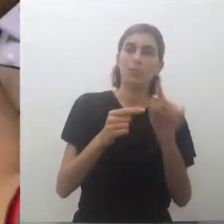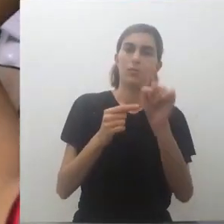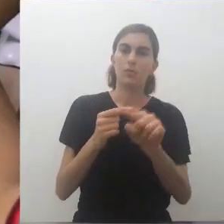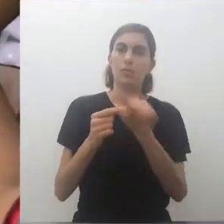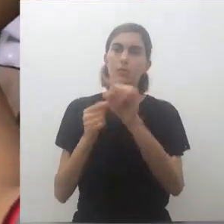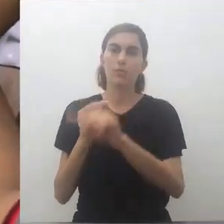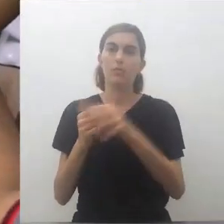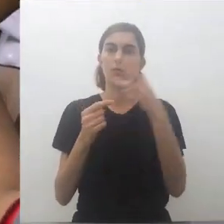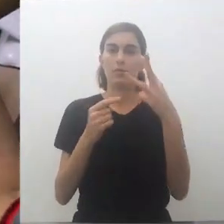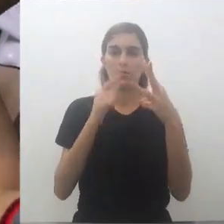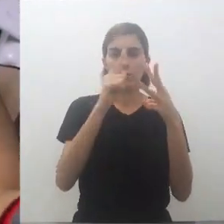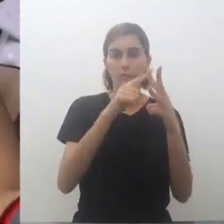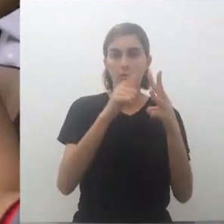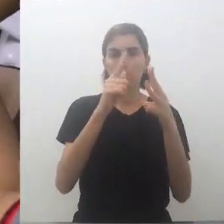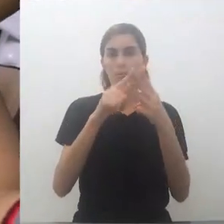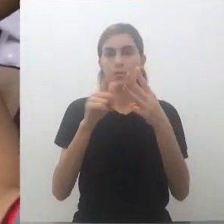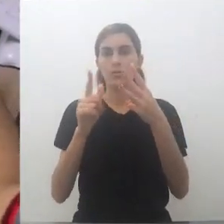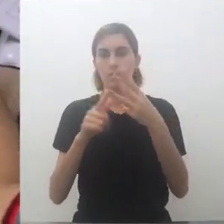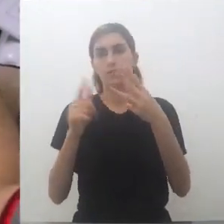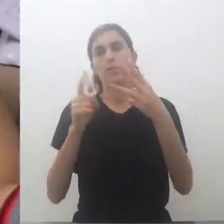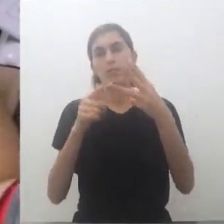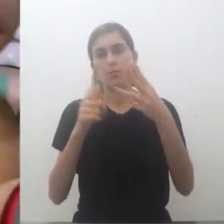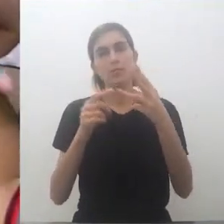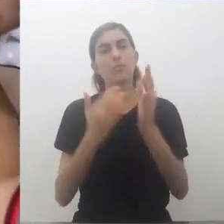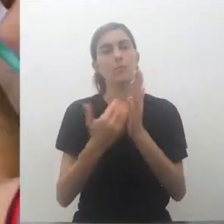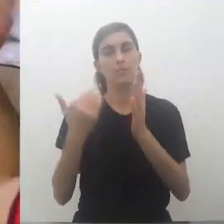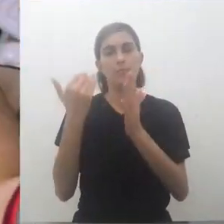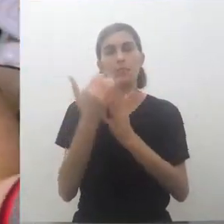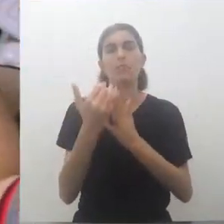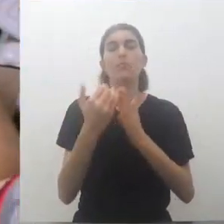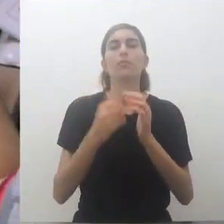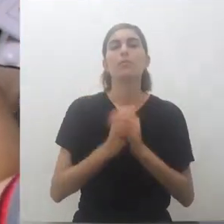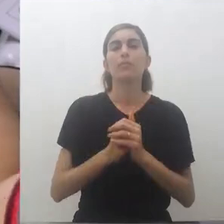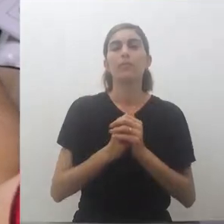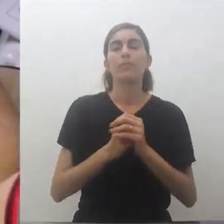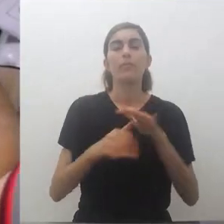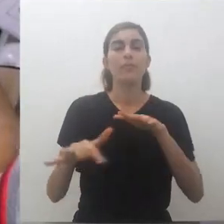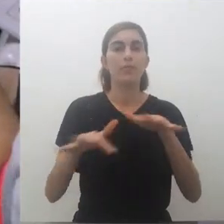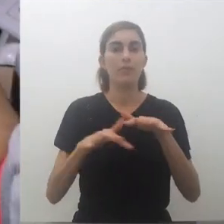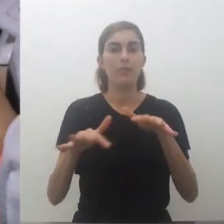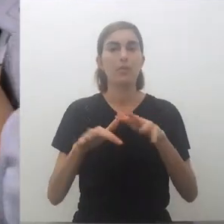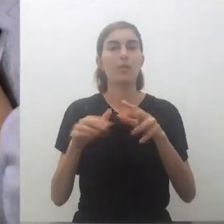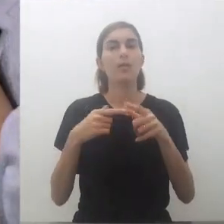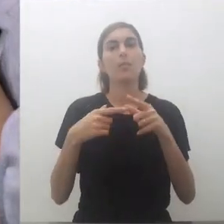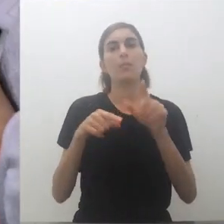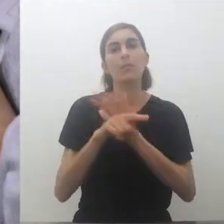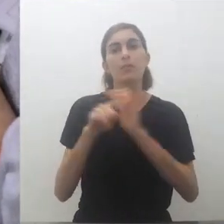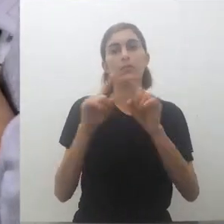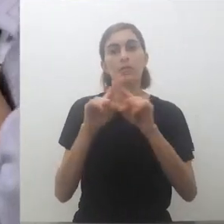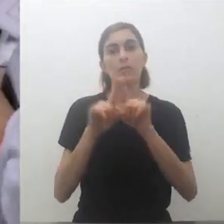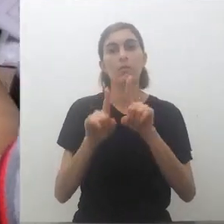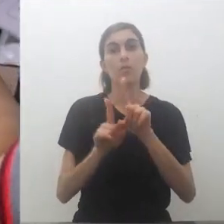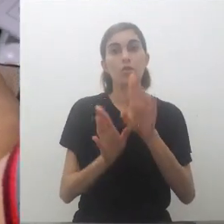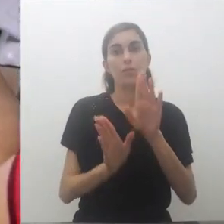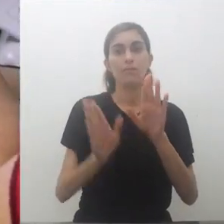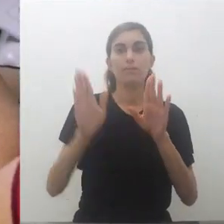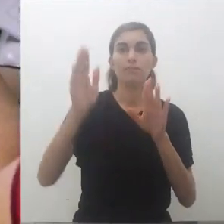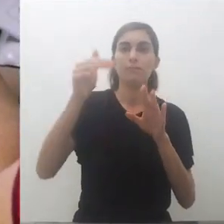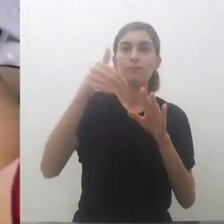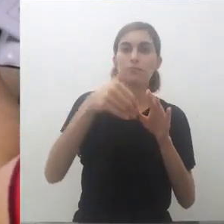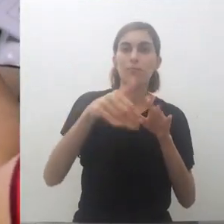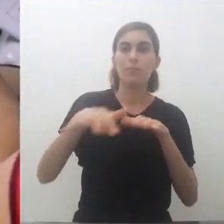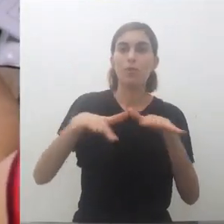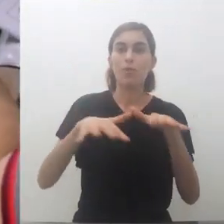Esse tem menos dinamicidade, esse aqui tem mais amplitude também. E esse aqui gera um movimento maior.